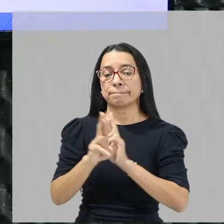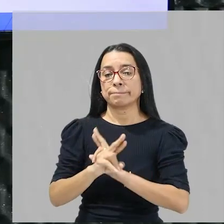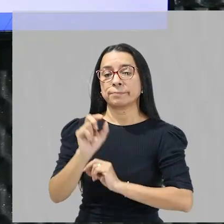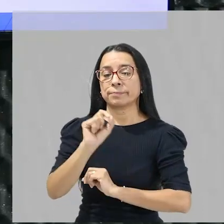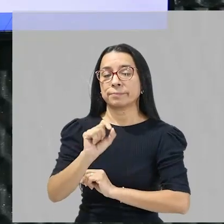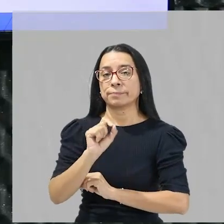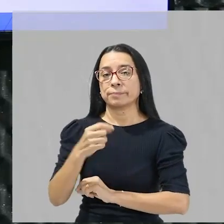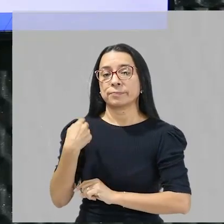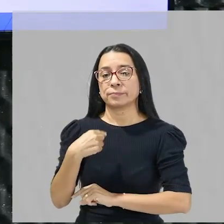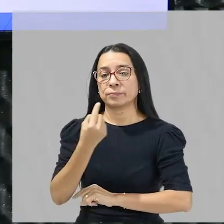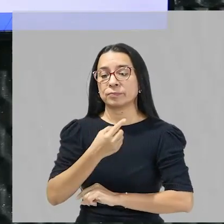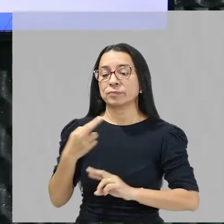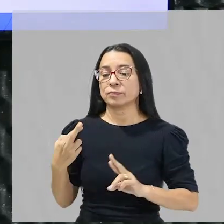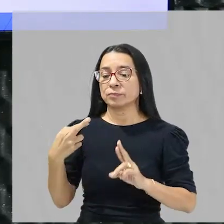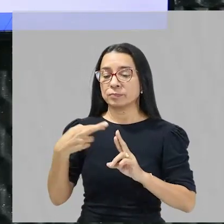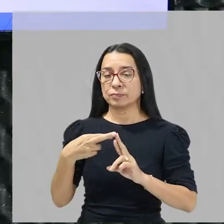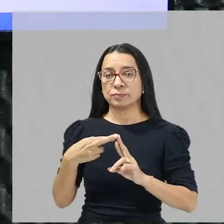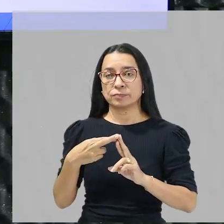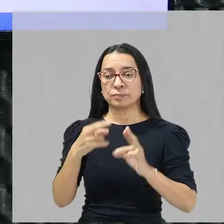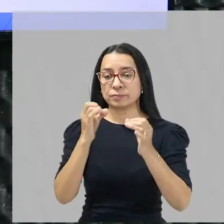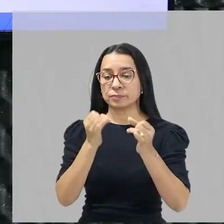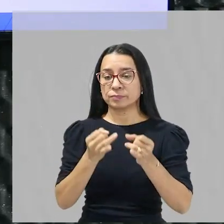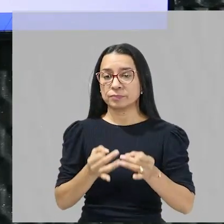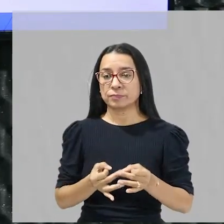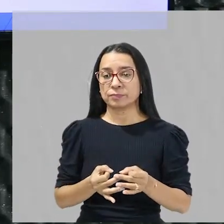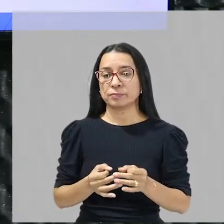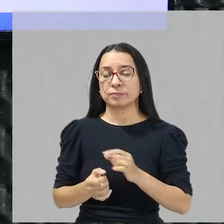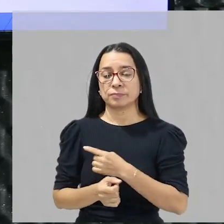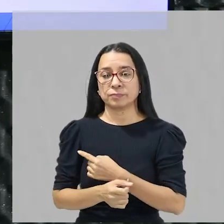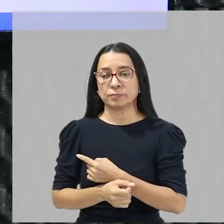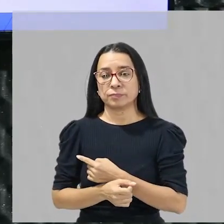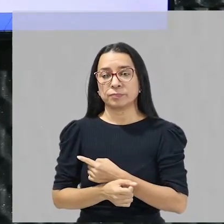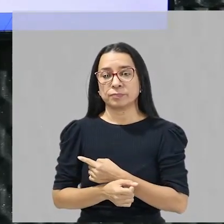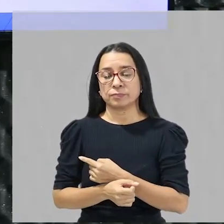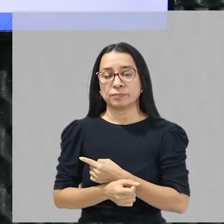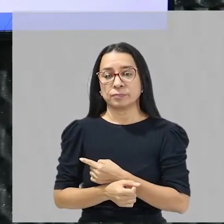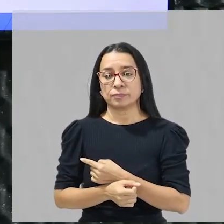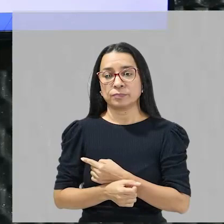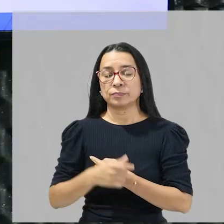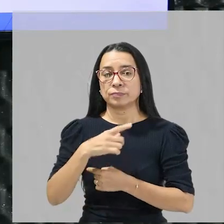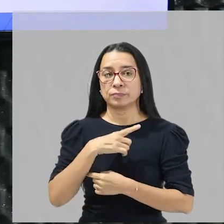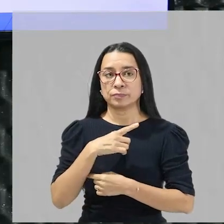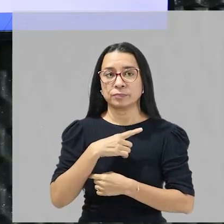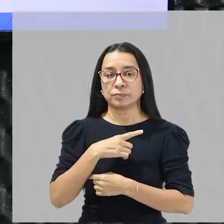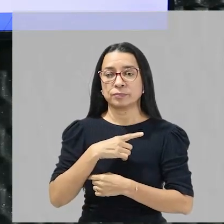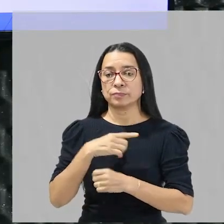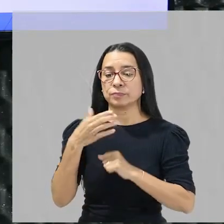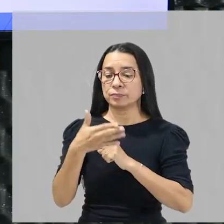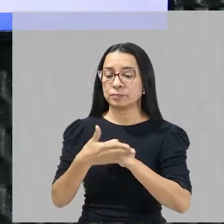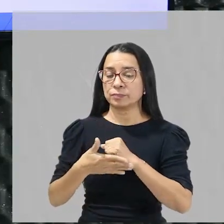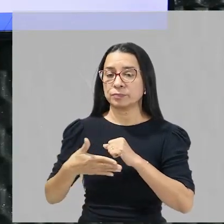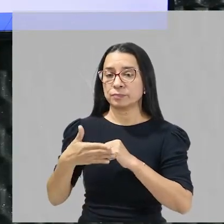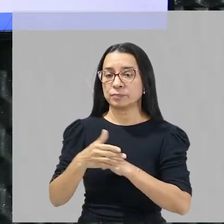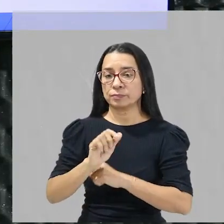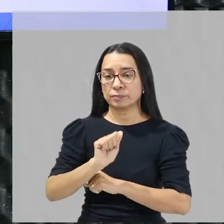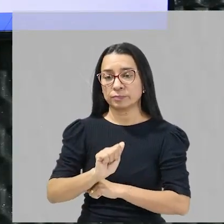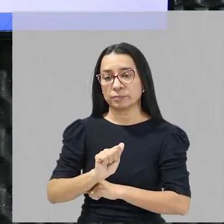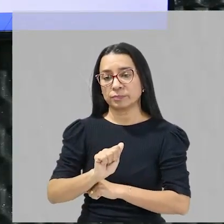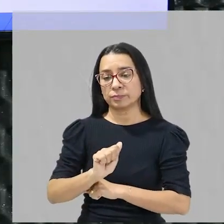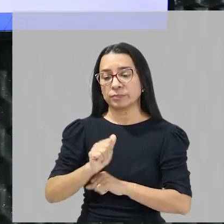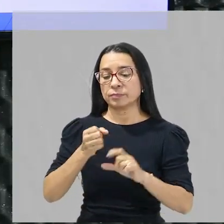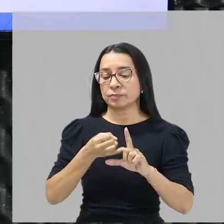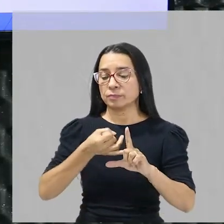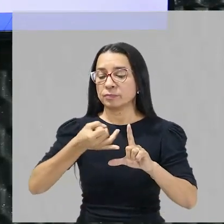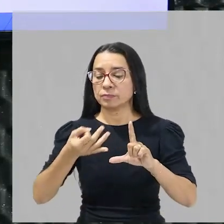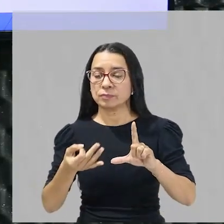nós estamos nos referindo, ó. Log de x na base A. Então, eu tenho base A e logaritmando